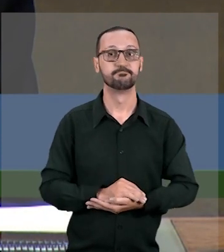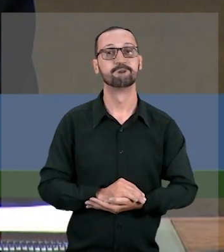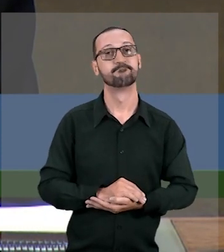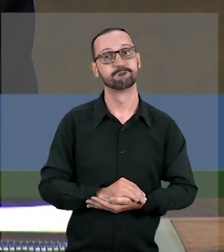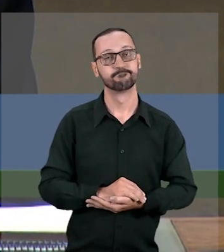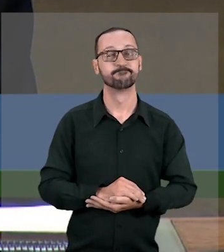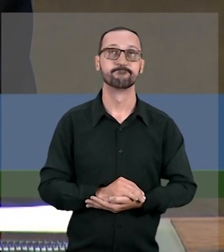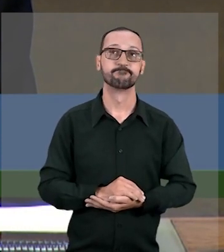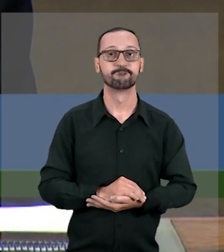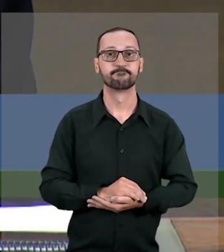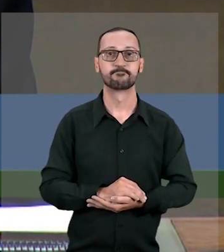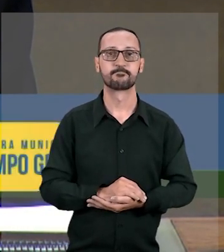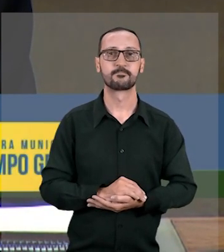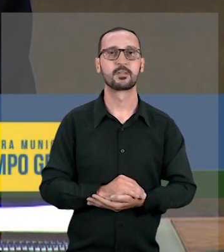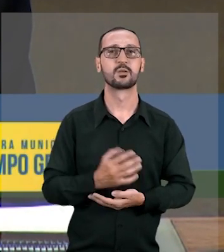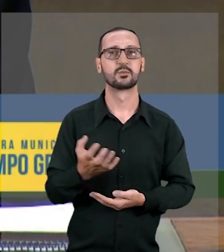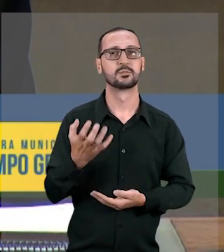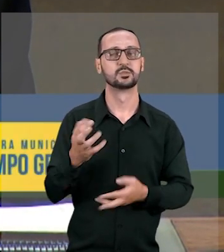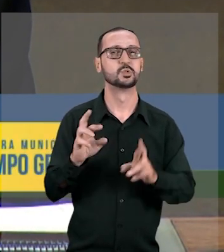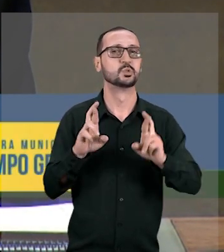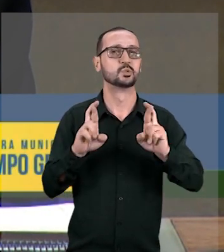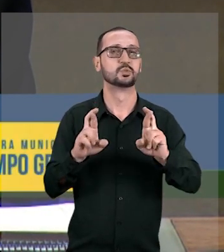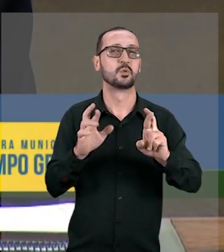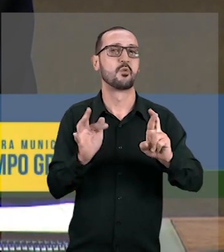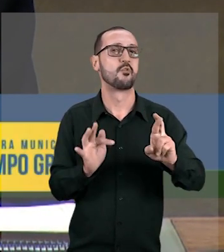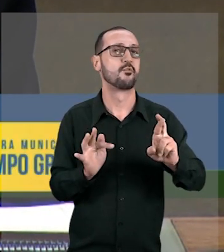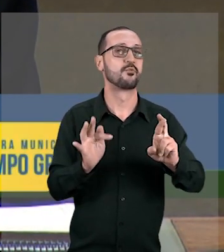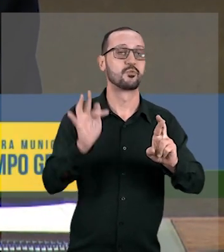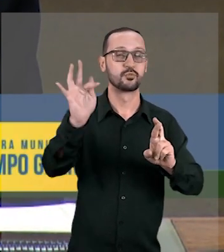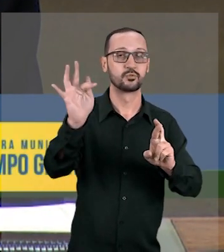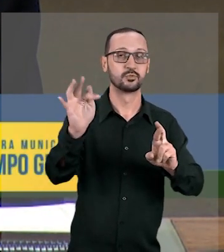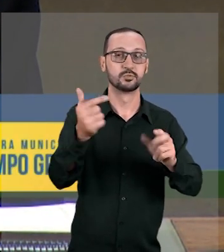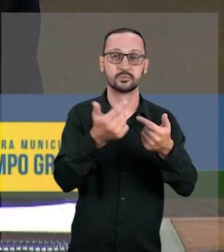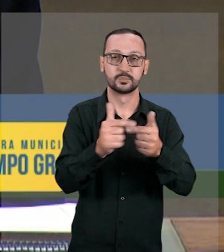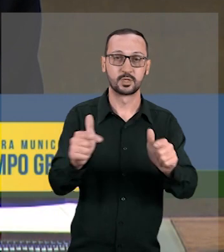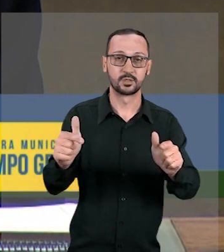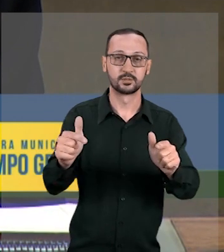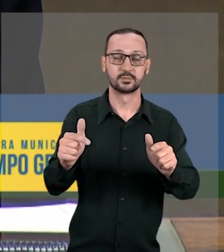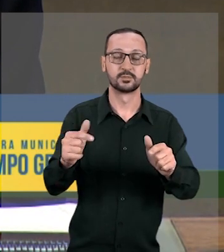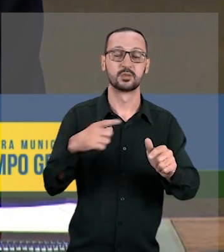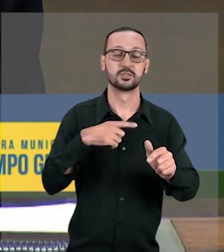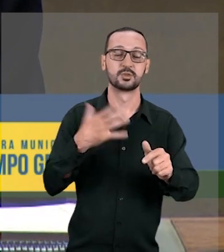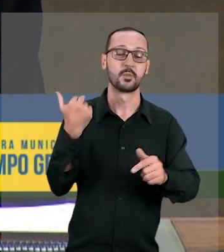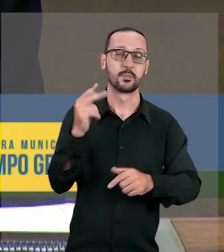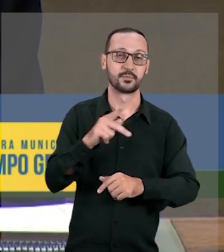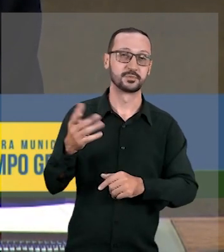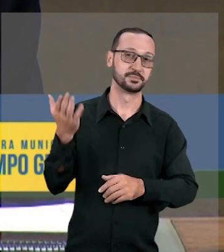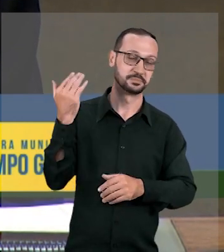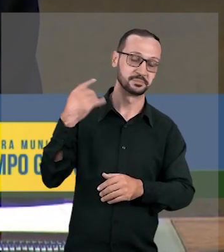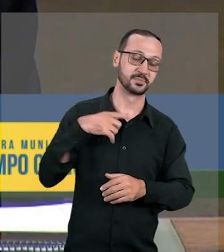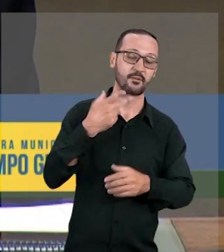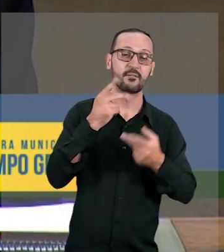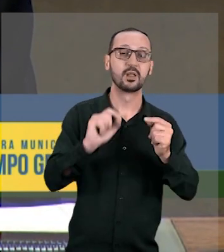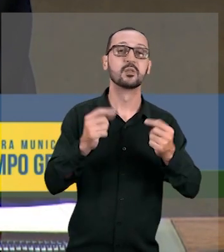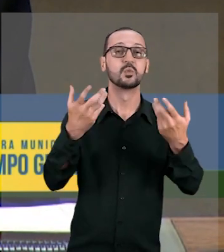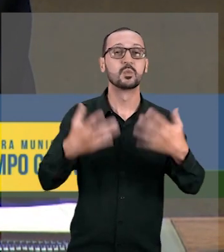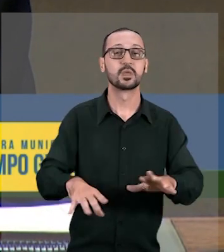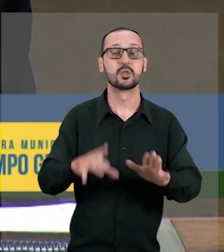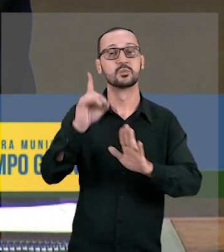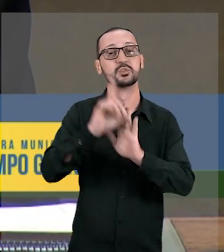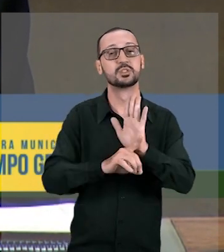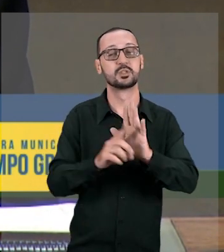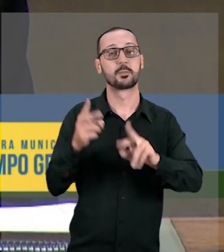Eu espero que um dia não precise mais. O saudoso professor Heleno Fragoso gostava de dizer: eu não quero um direito